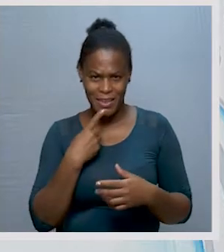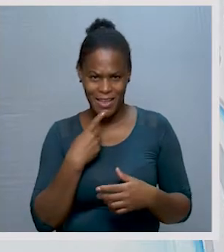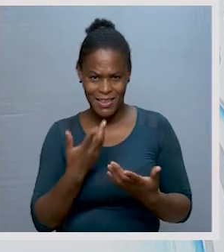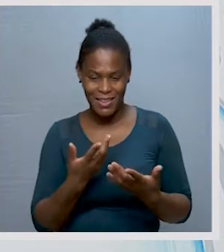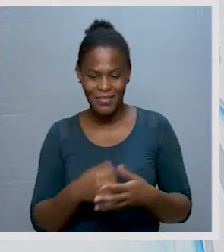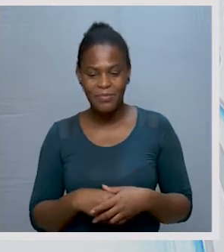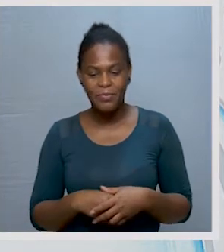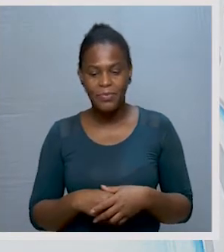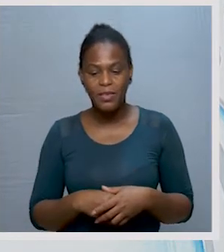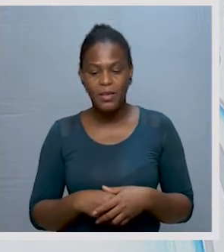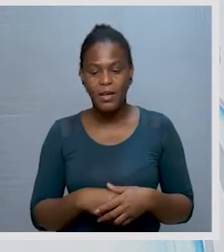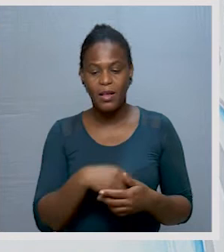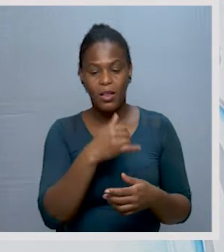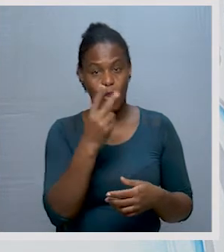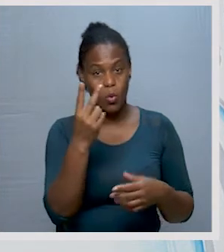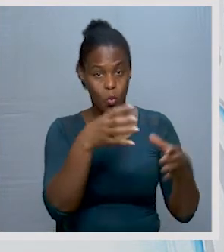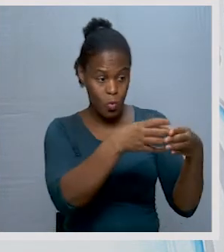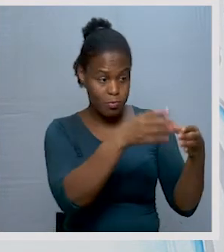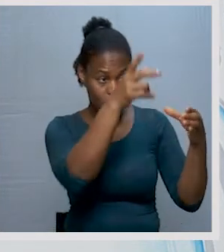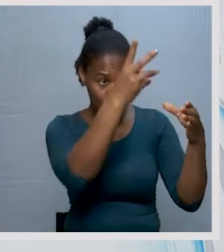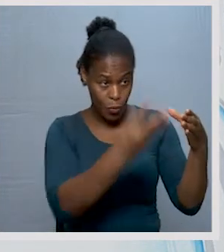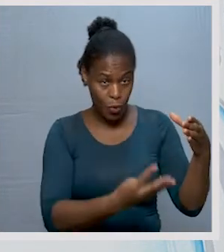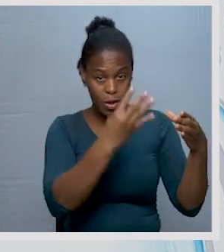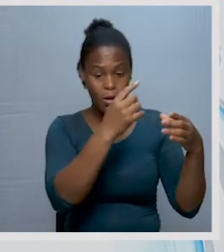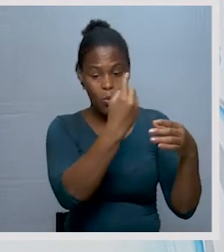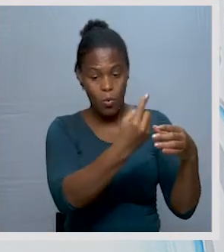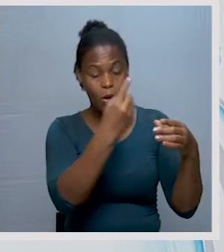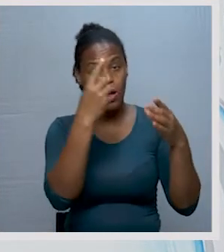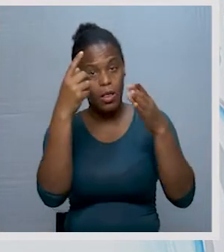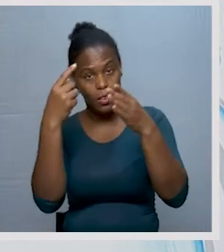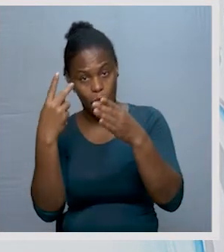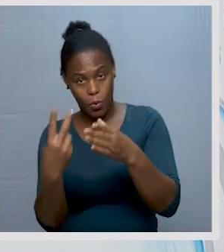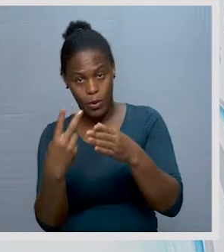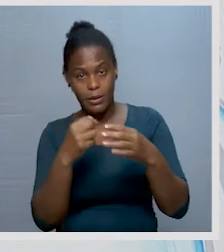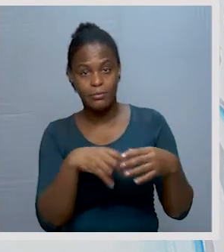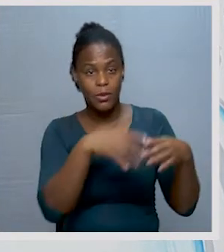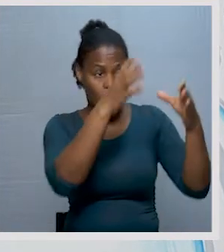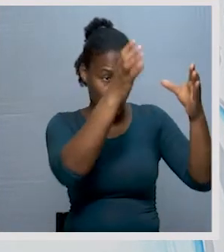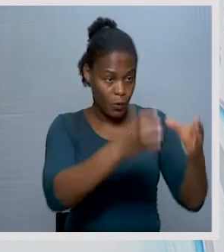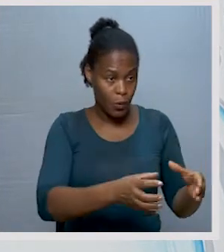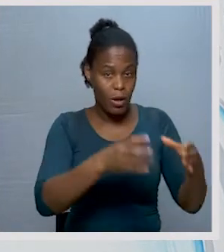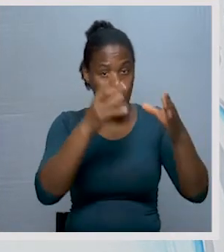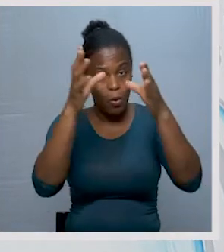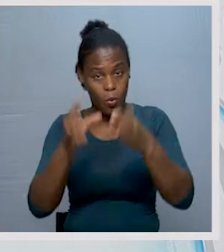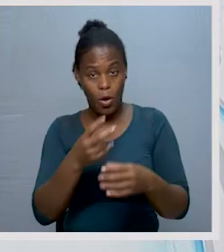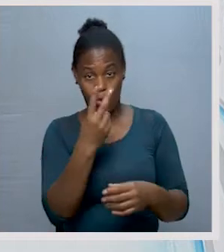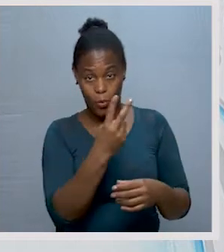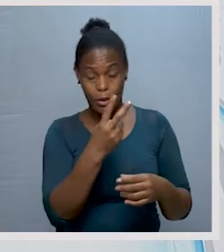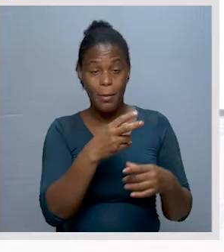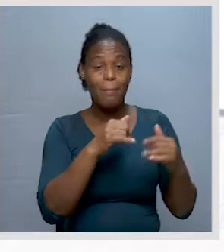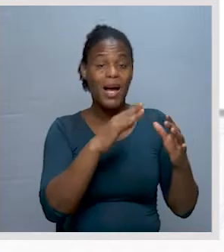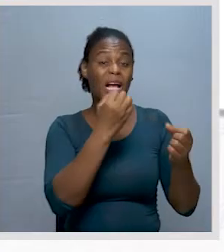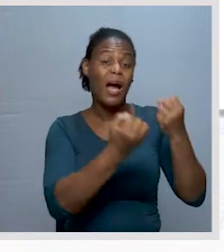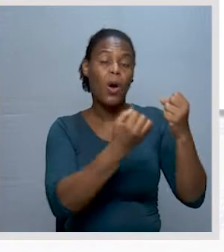Entenderam? 2 grupos, 1, 2. 2 grupos de 4. Por isso é que temos